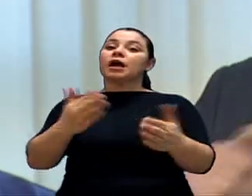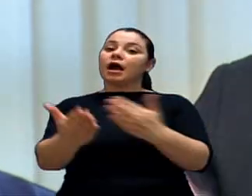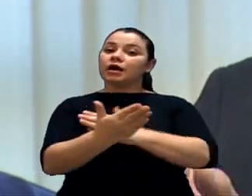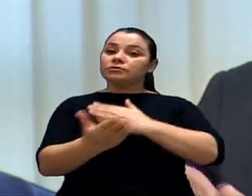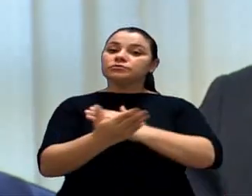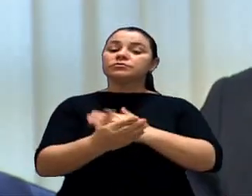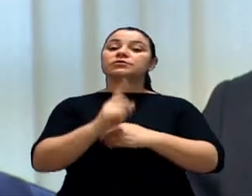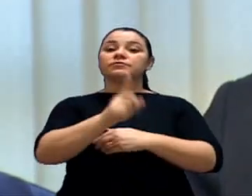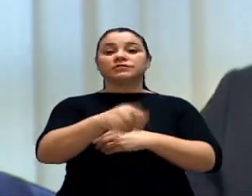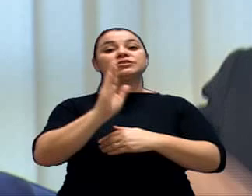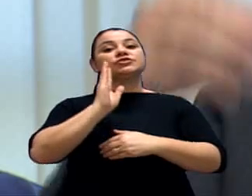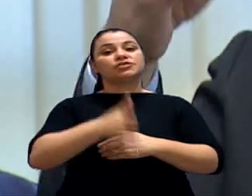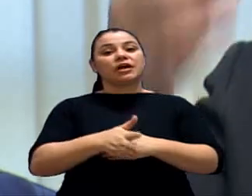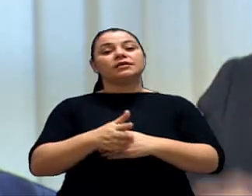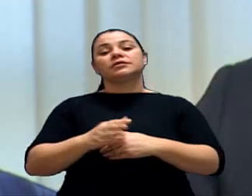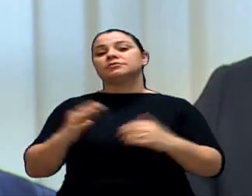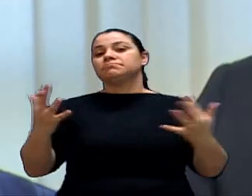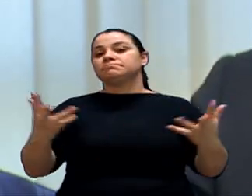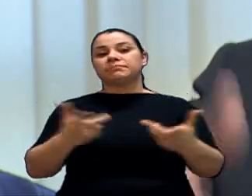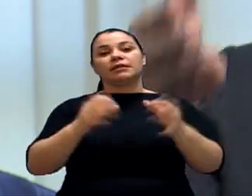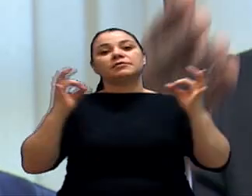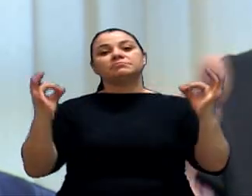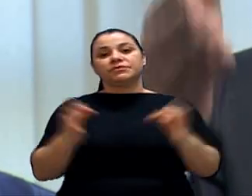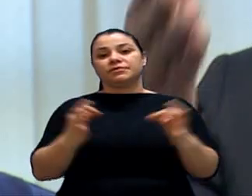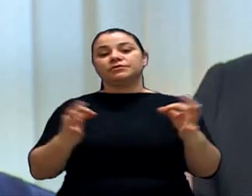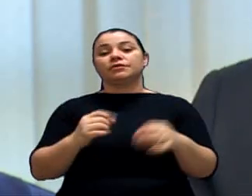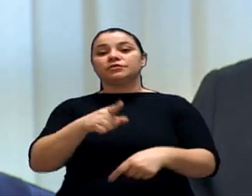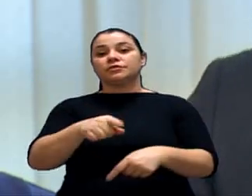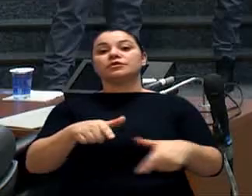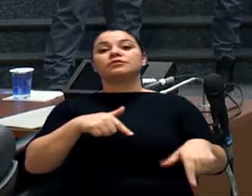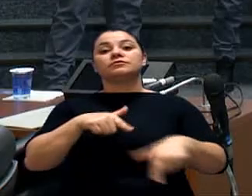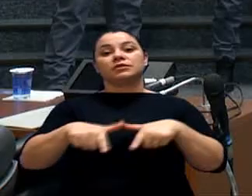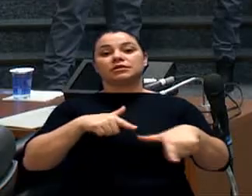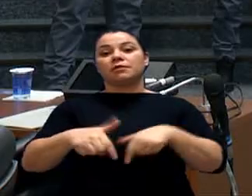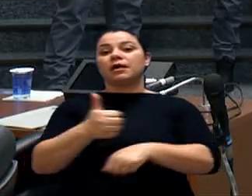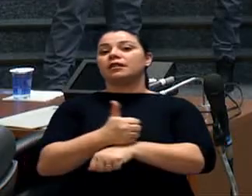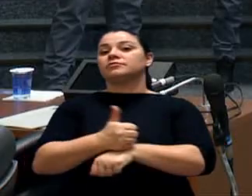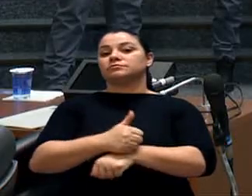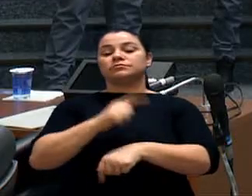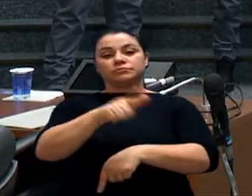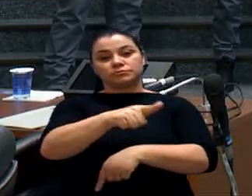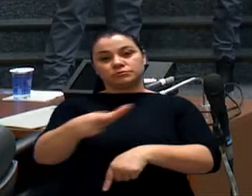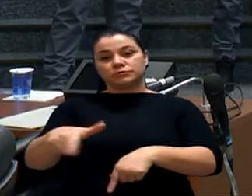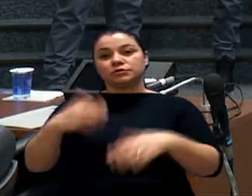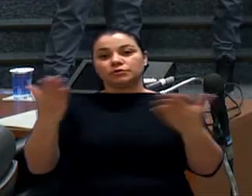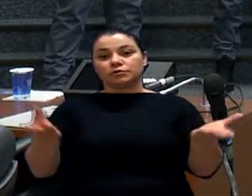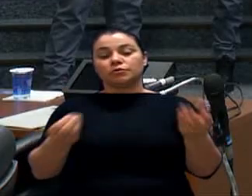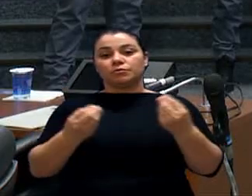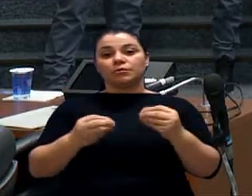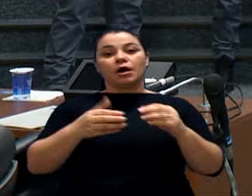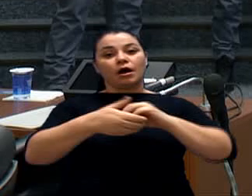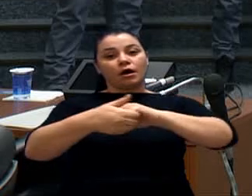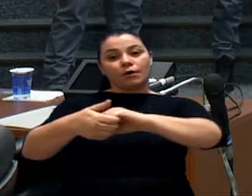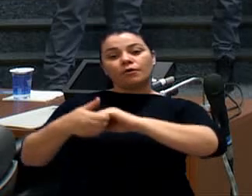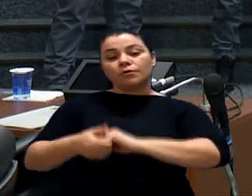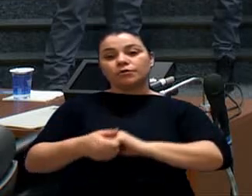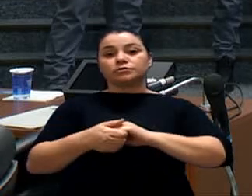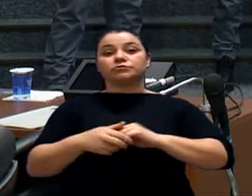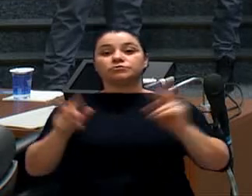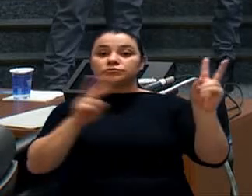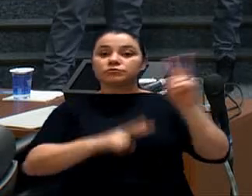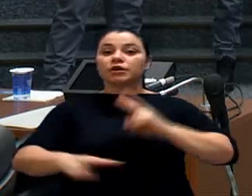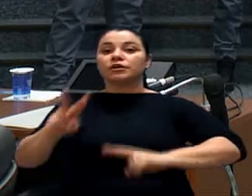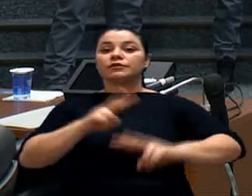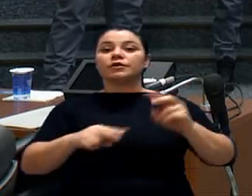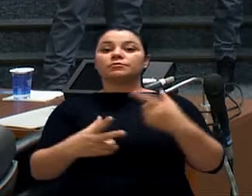o que vocês já estão fazendo, é de grande valia, e vocês são profissionais que estão aí para ser, como assim, homenageados e dar visibilidade